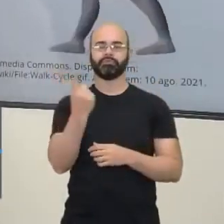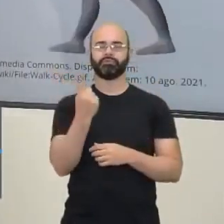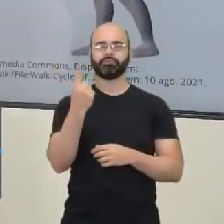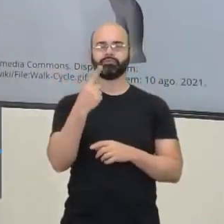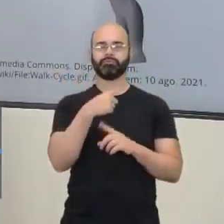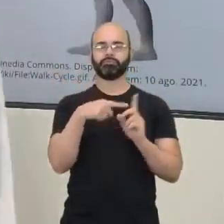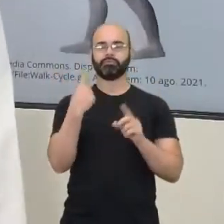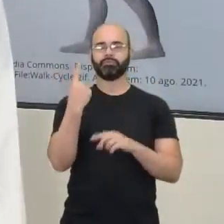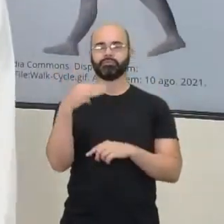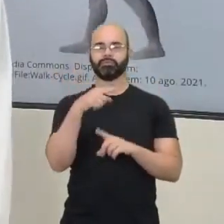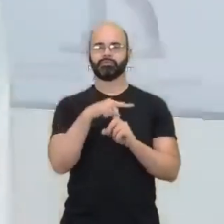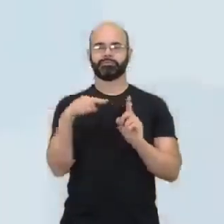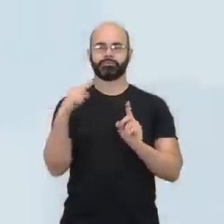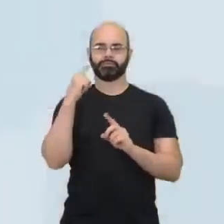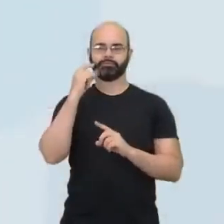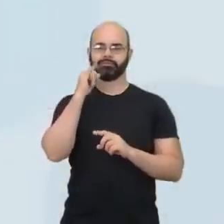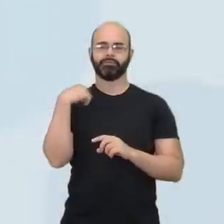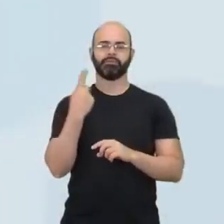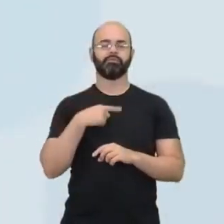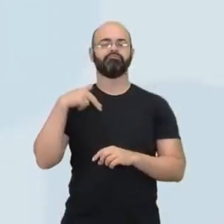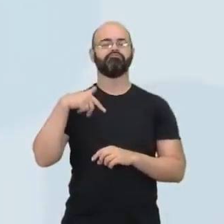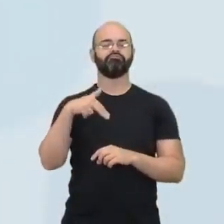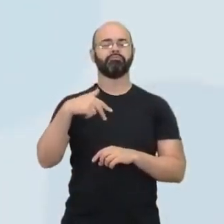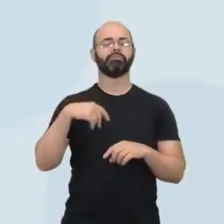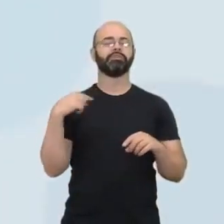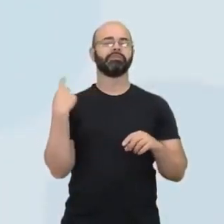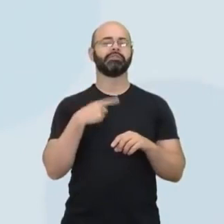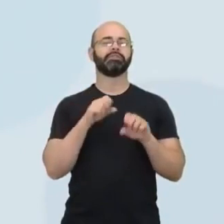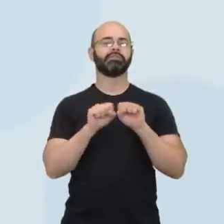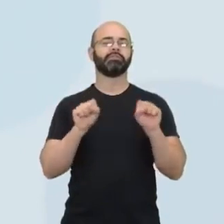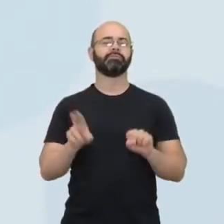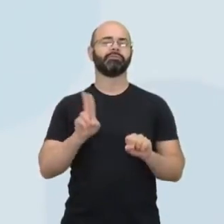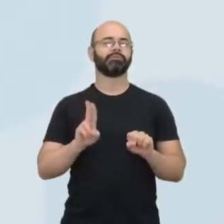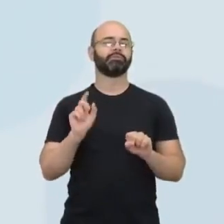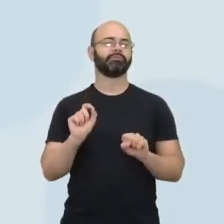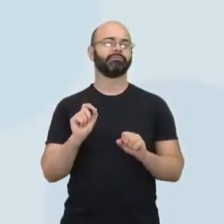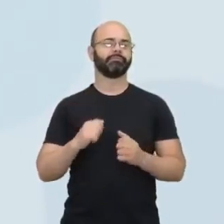1 minuto e meio, né? E quando nós caminhamos, que sistema do corpo utilizamos?